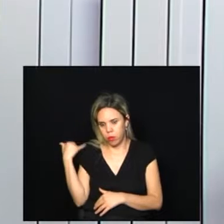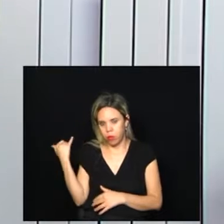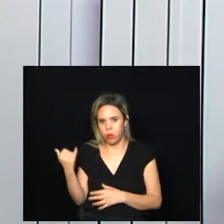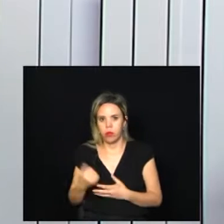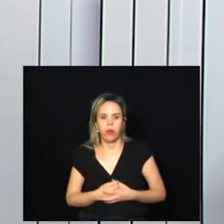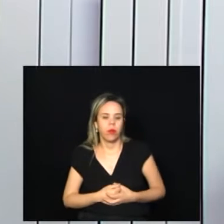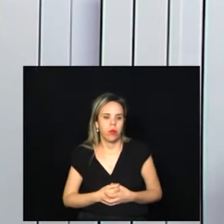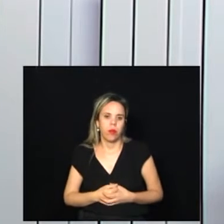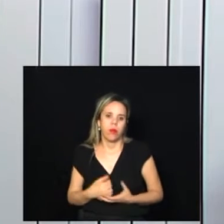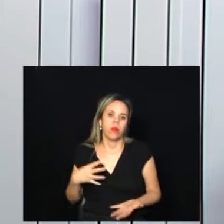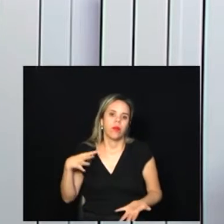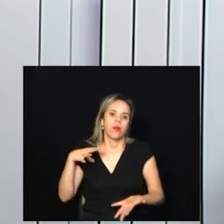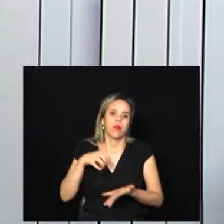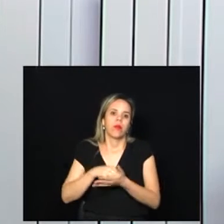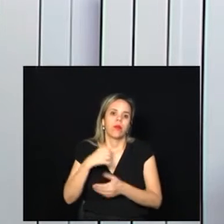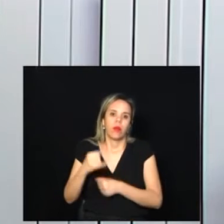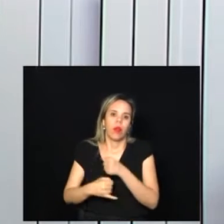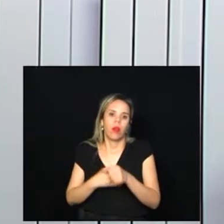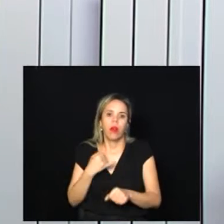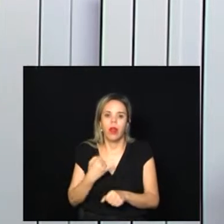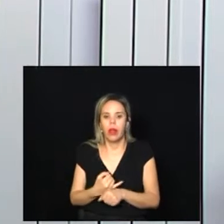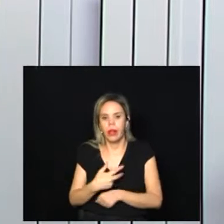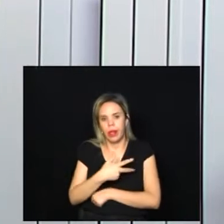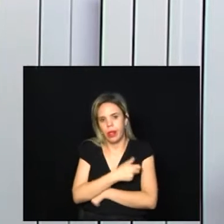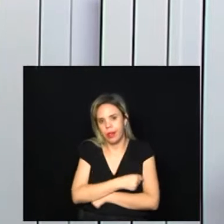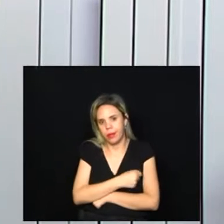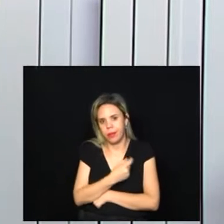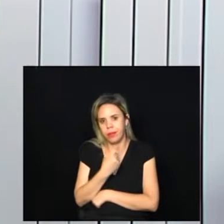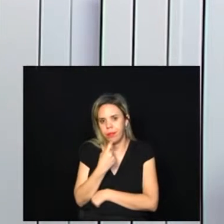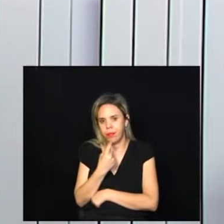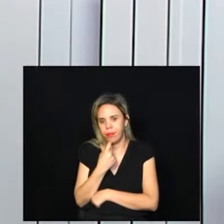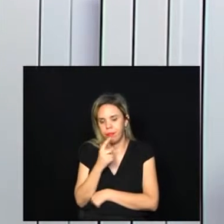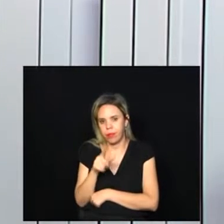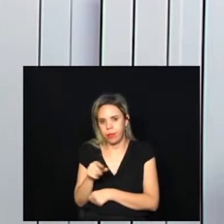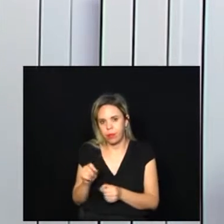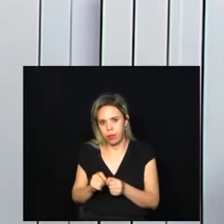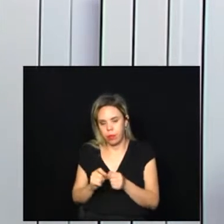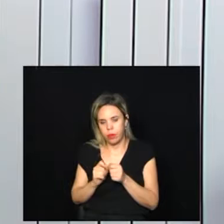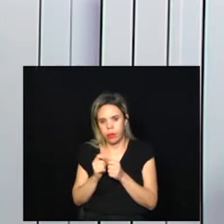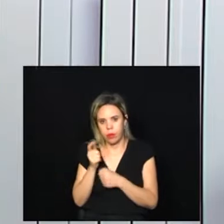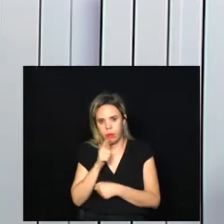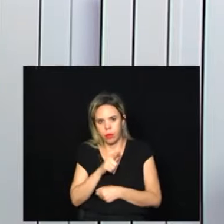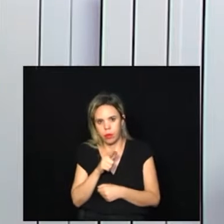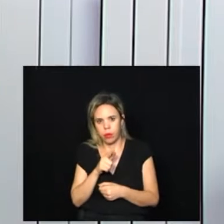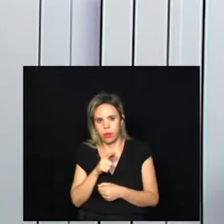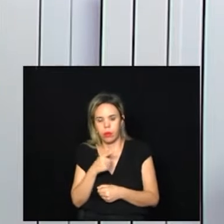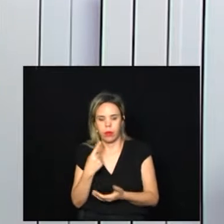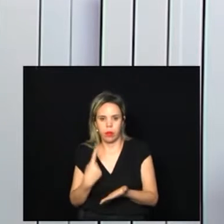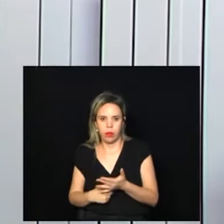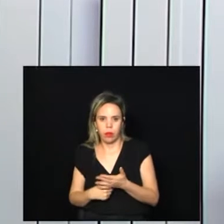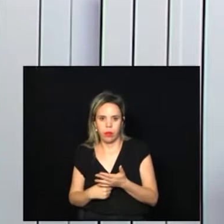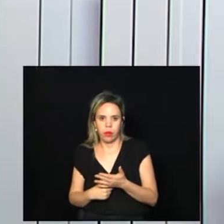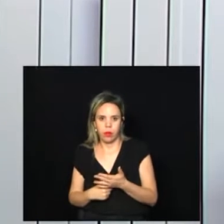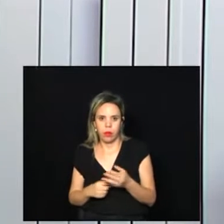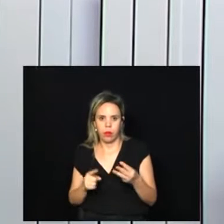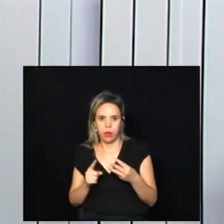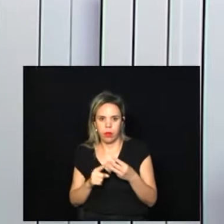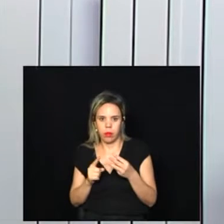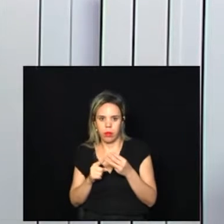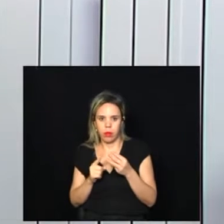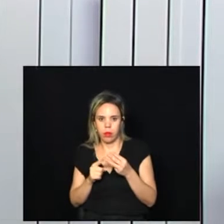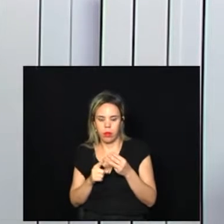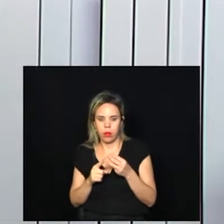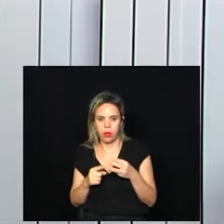anos, se inscreverem no site do vacina.campinas e aí você então faz o seu agendamento para esta dose